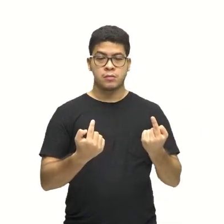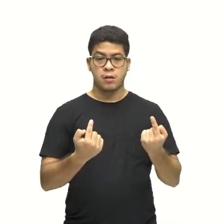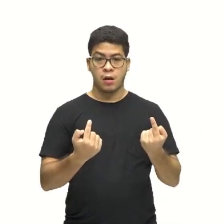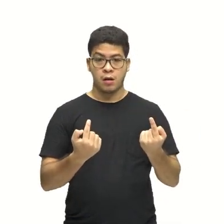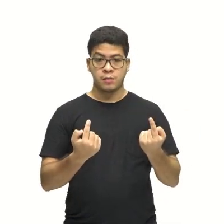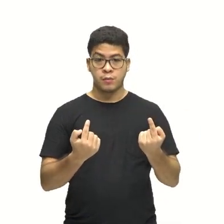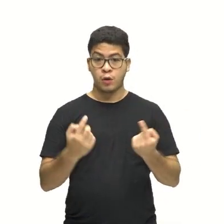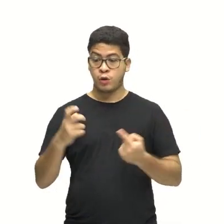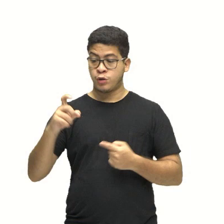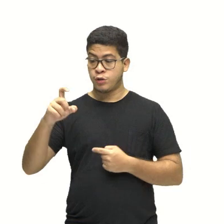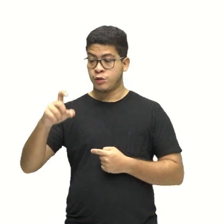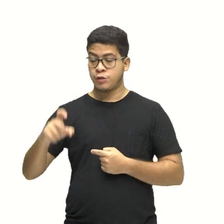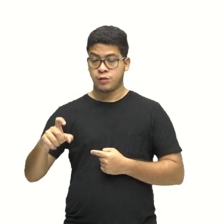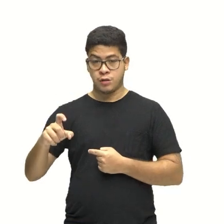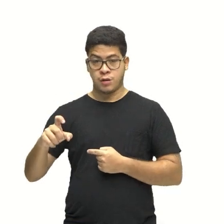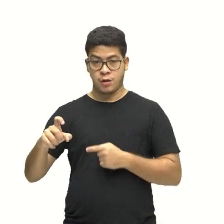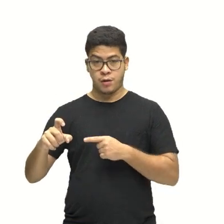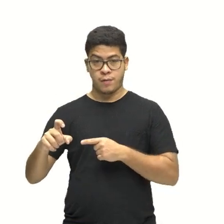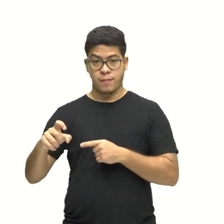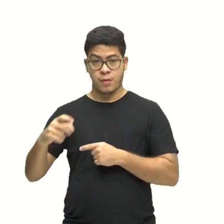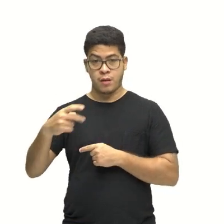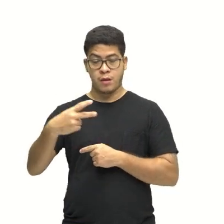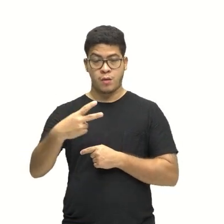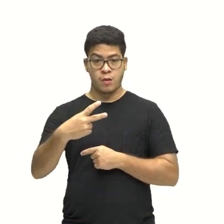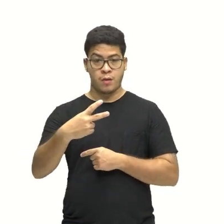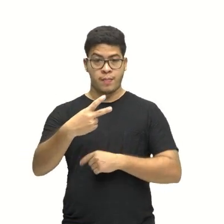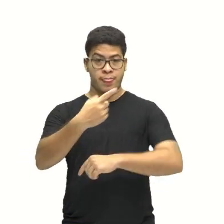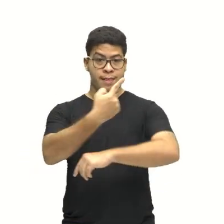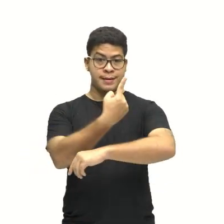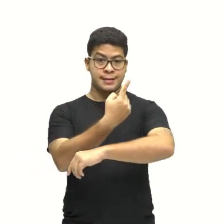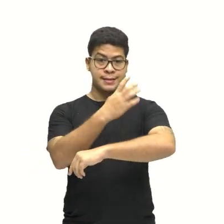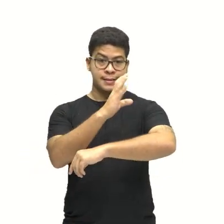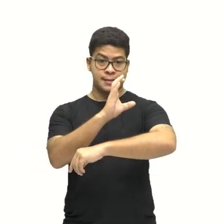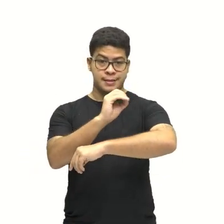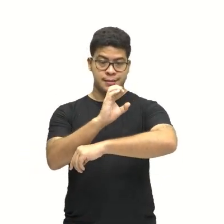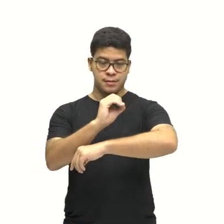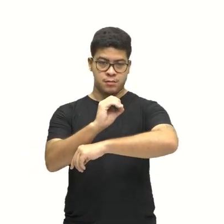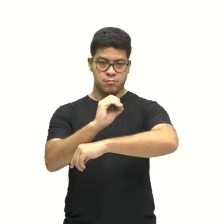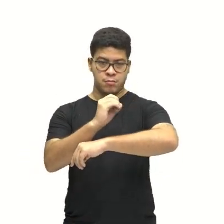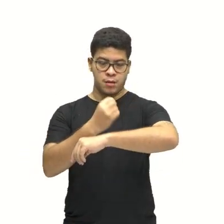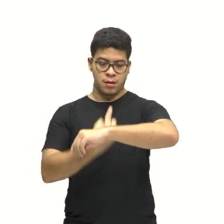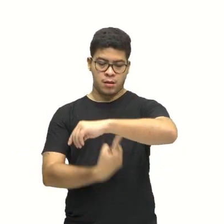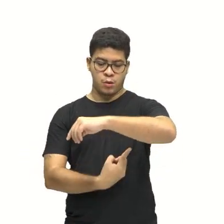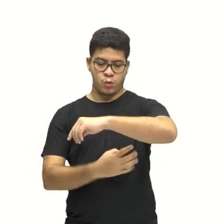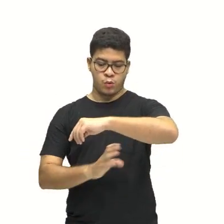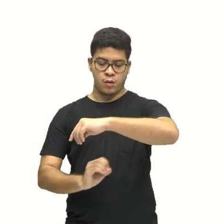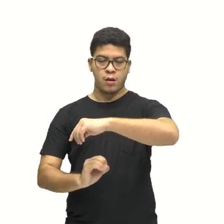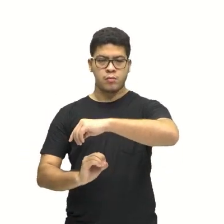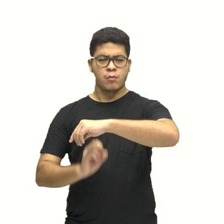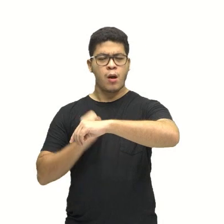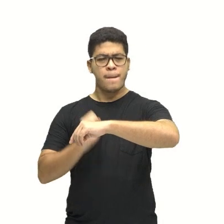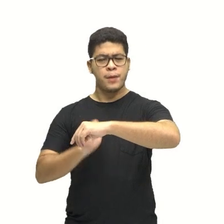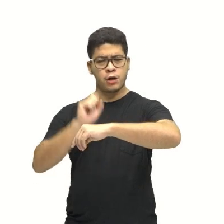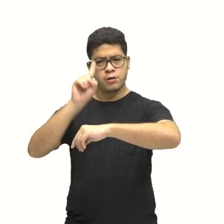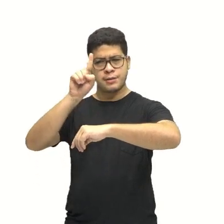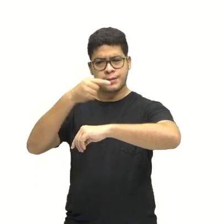repetir o 100. E esse 10, ó, ele vem aqui para o denominador. Aqui você pode simplificar os dois zeros,